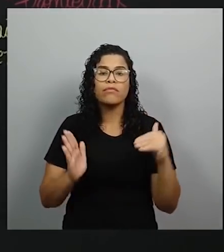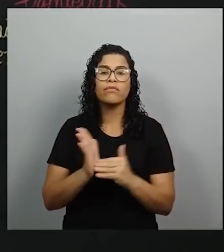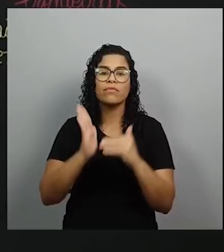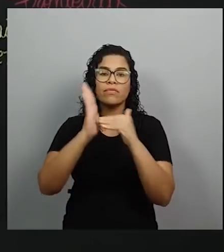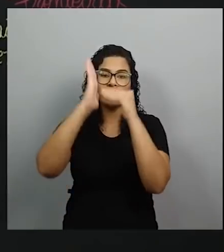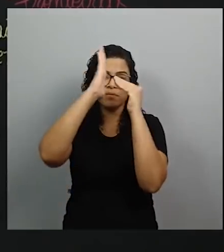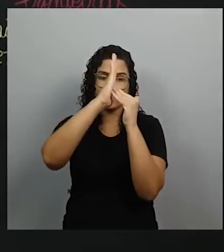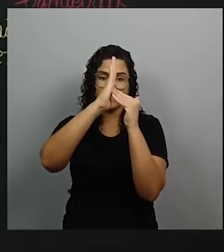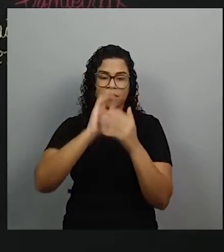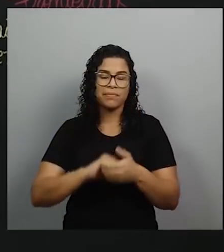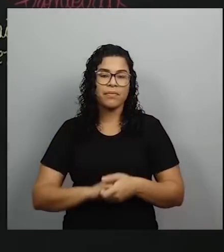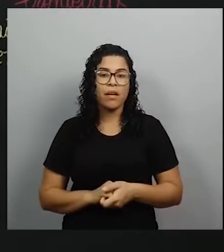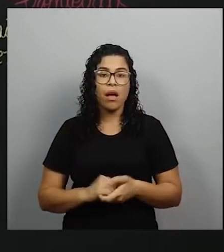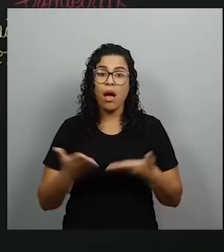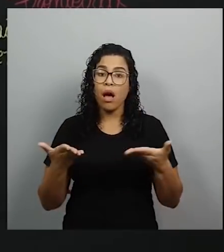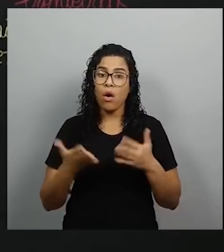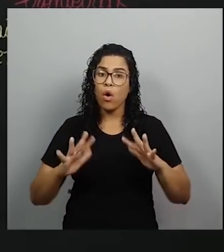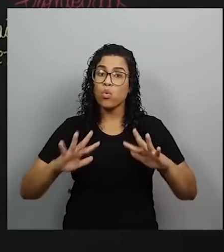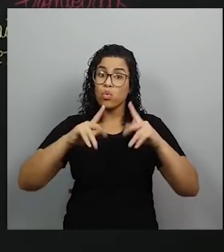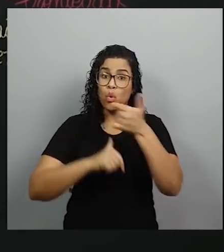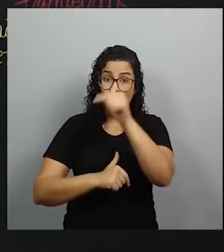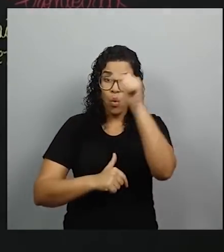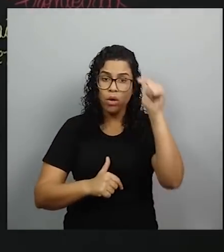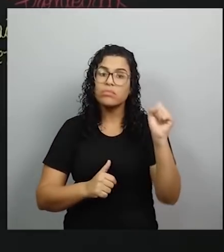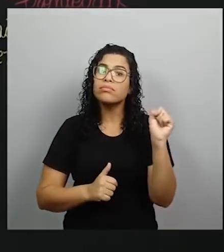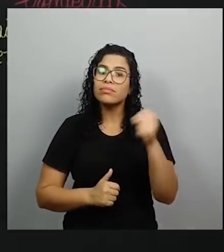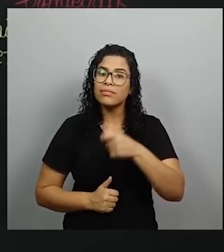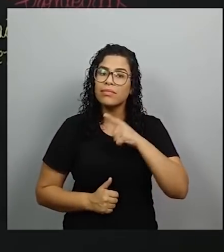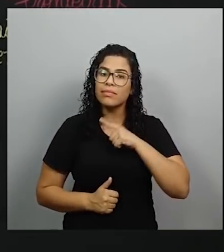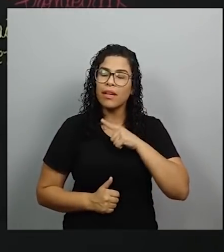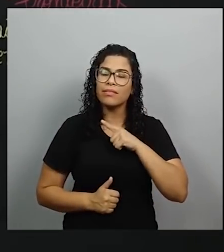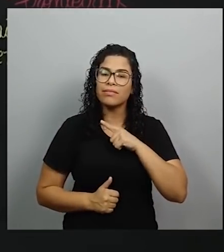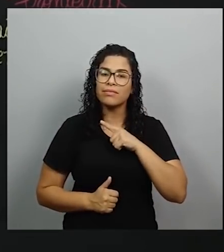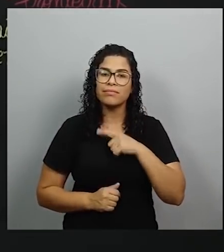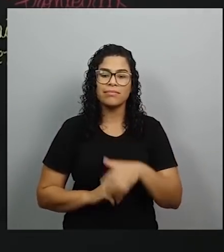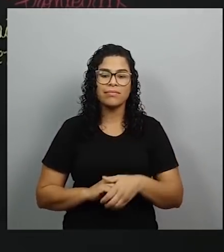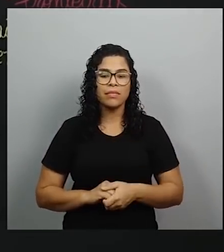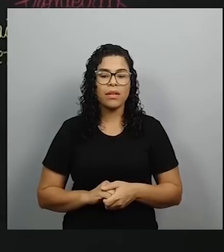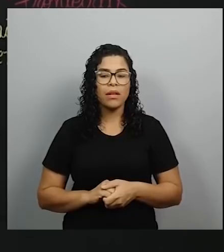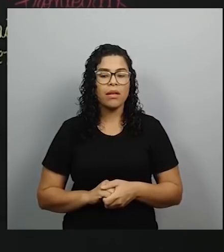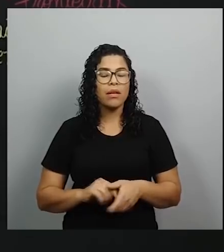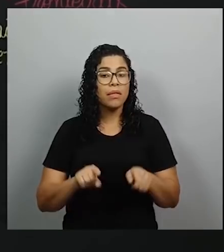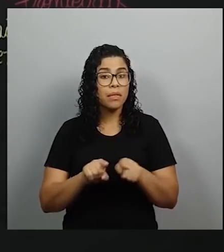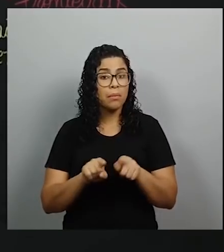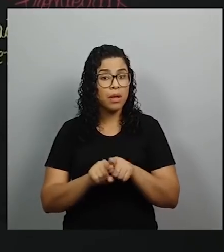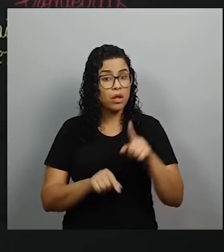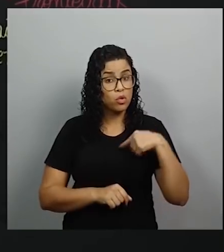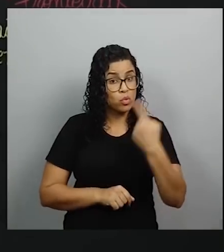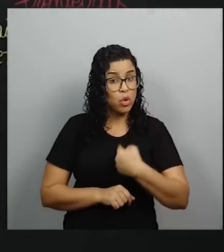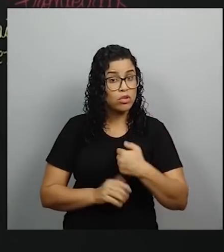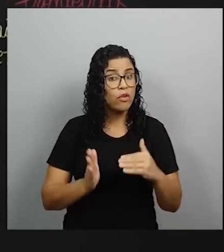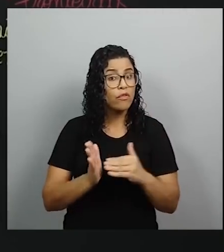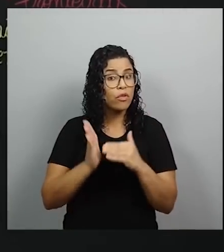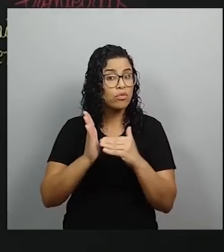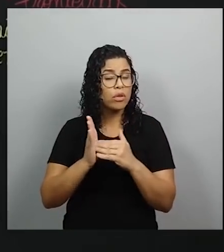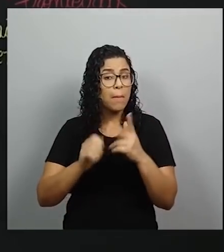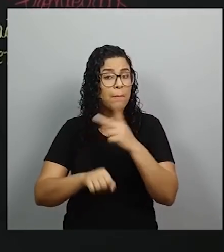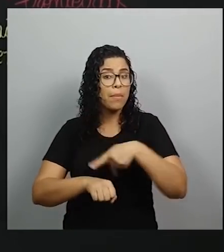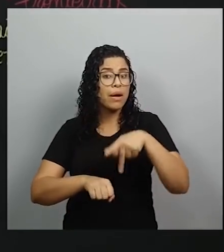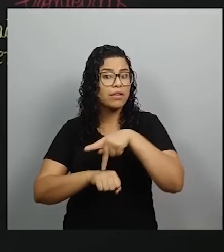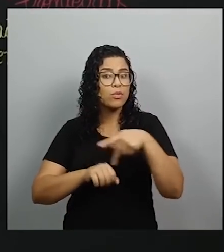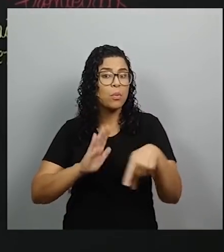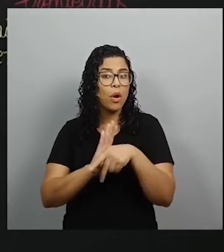Agora, todos os outros sim. Inclusive, nós fazemos também fronteira com o país da Europa. Vocês sabiam